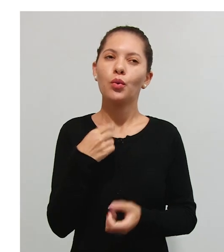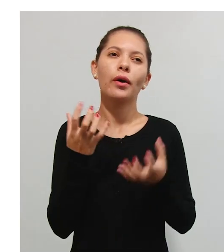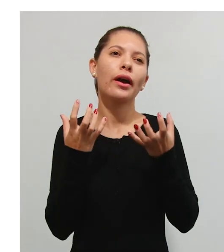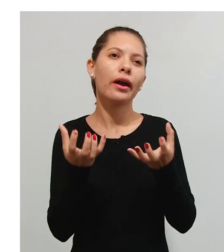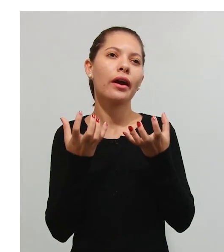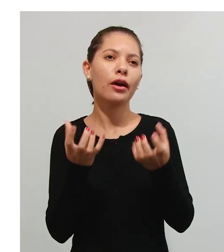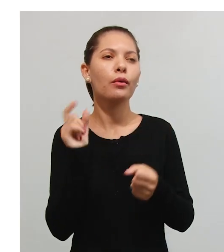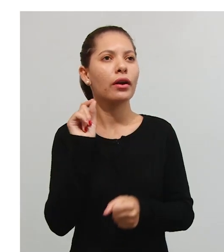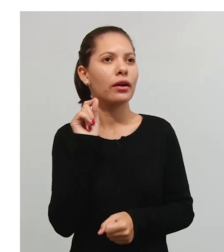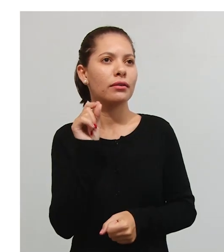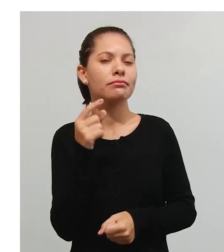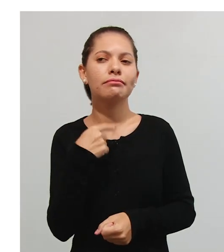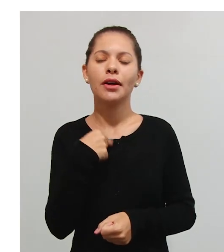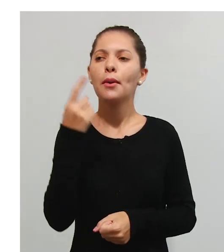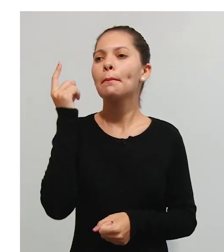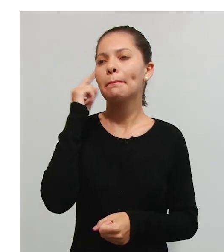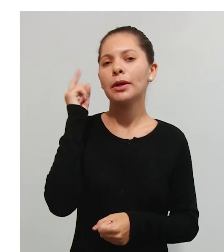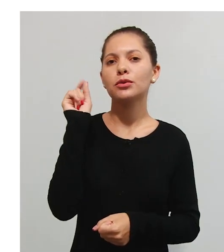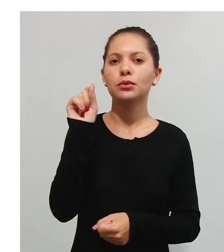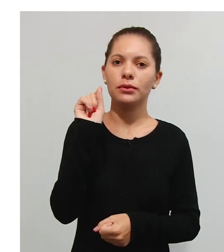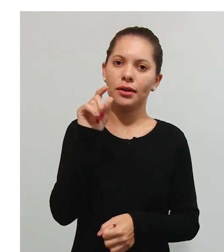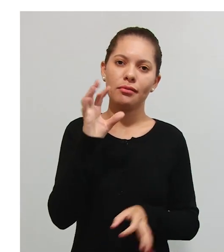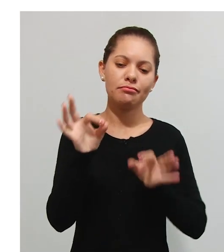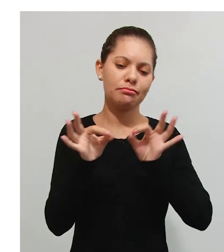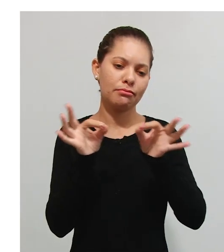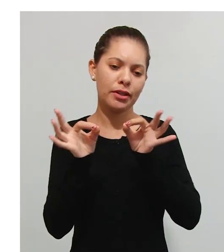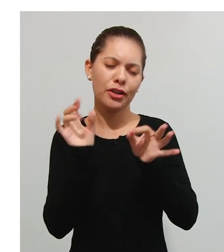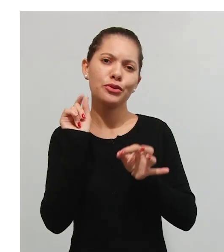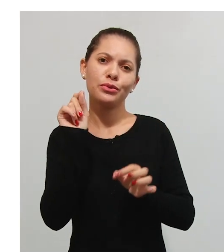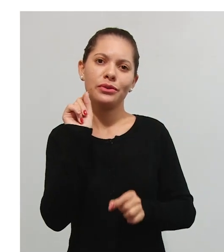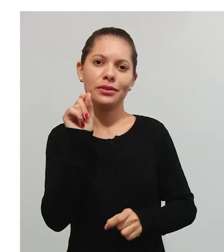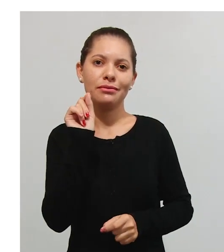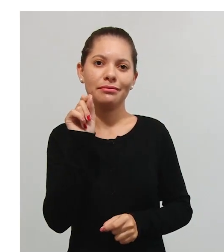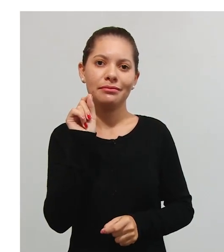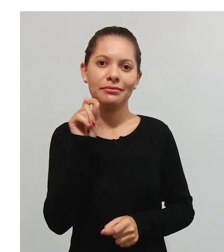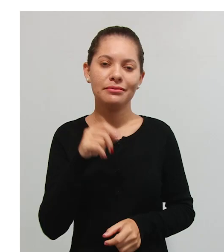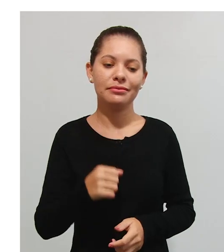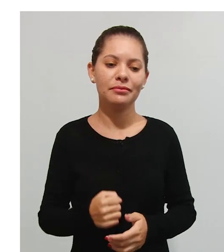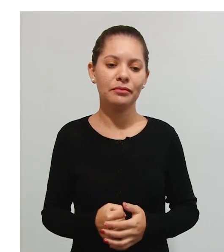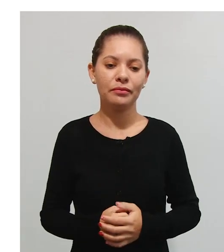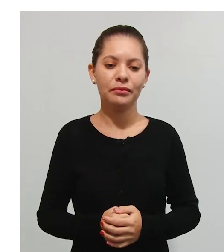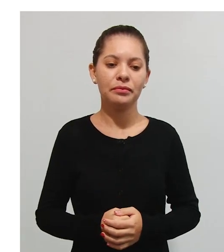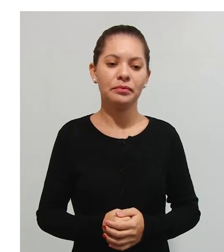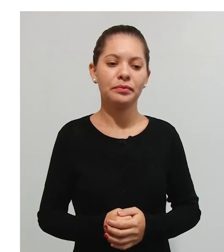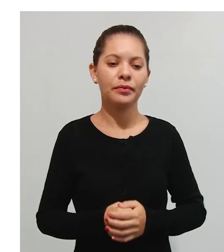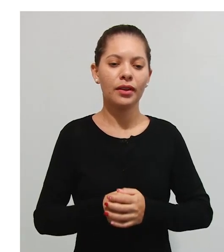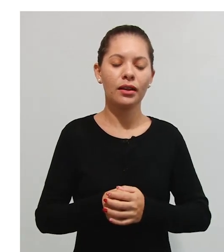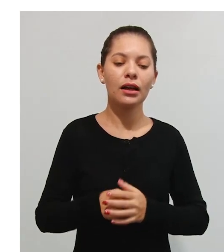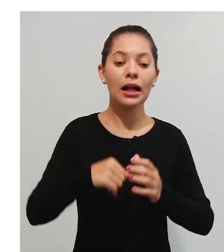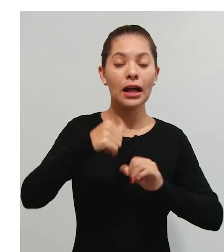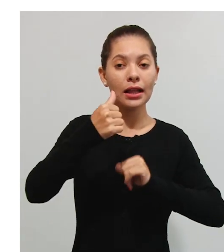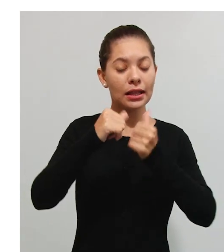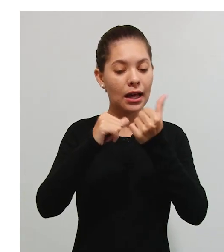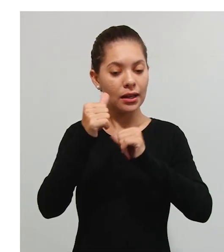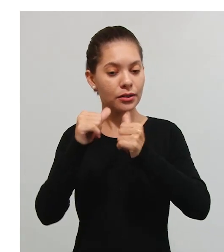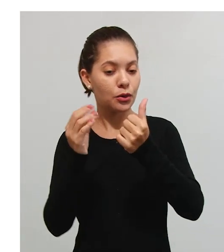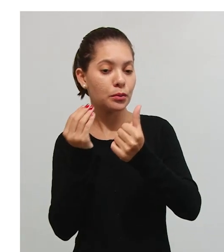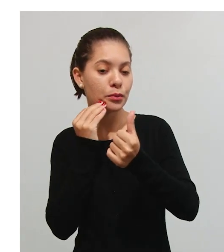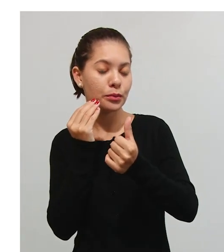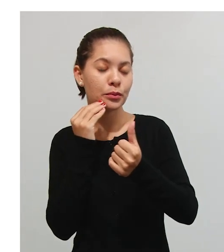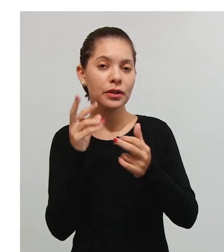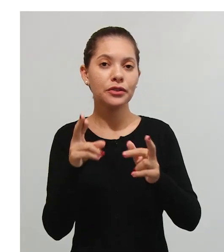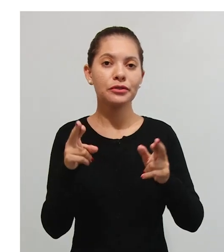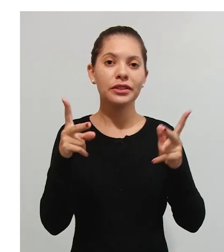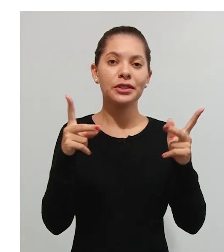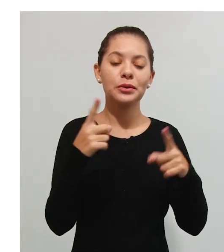deseja, conforme ele pensa, ele planeja a respeito da organização, daquele empreendimento. A análise de oportunidades aqui também vai